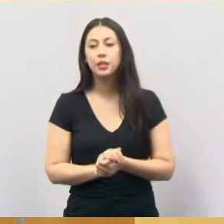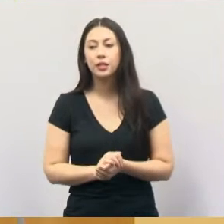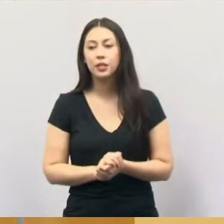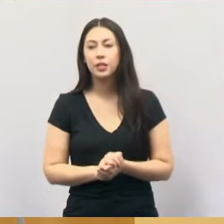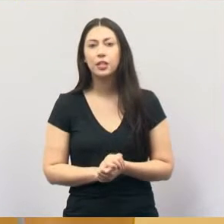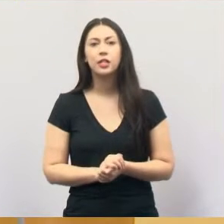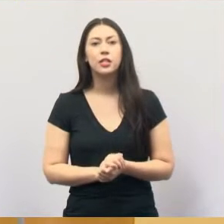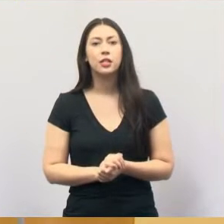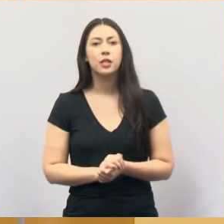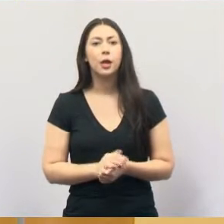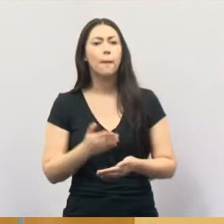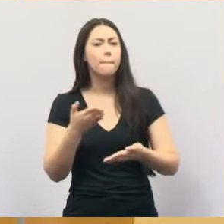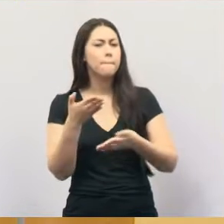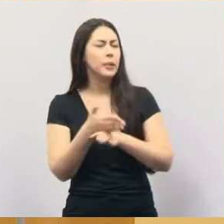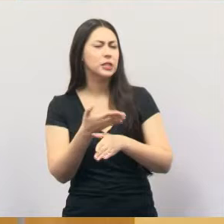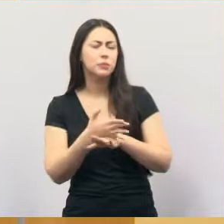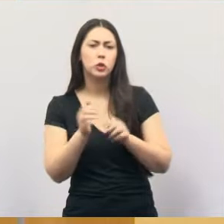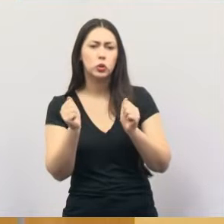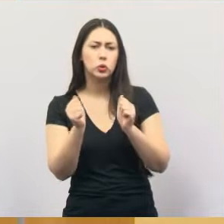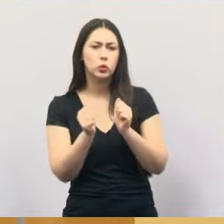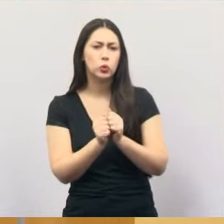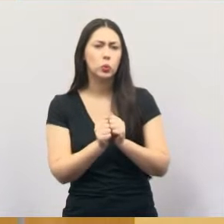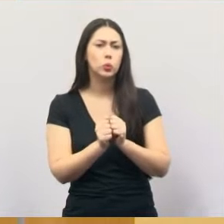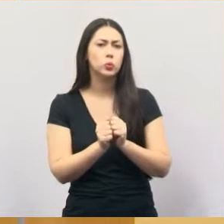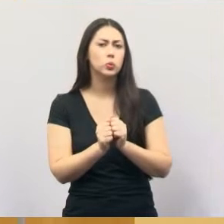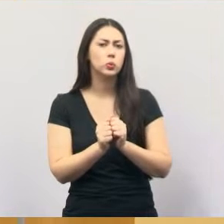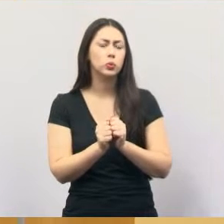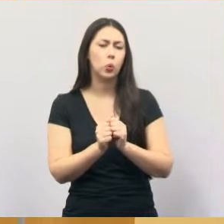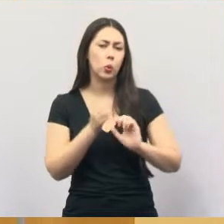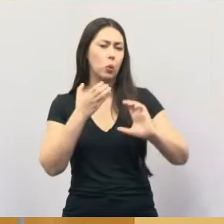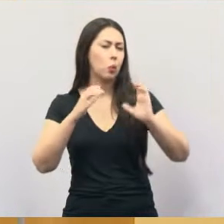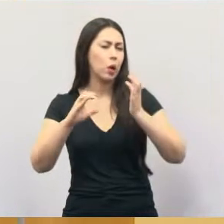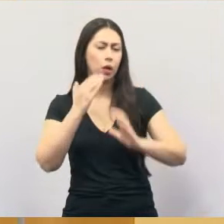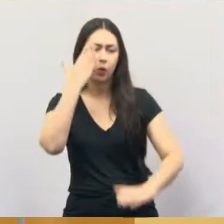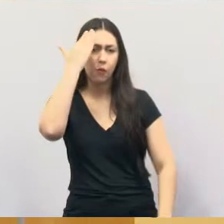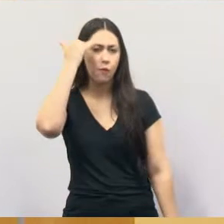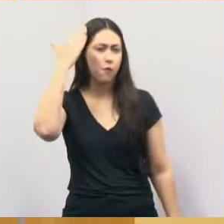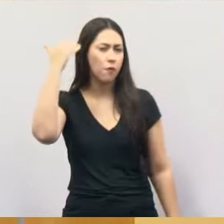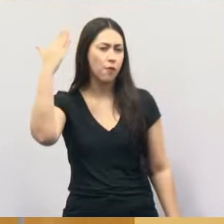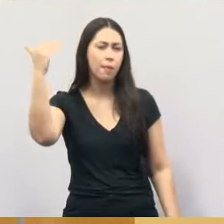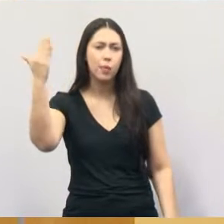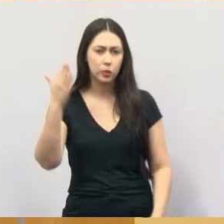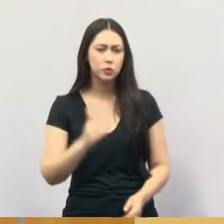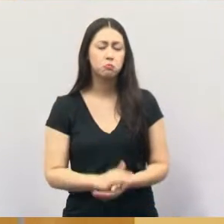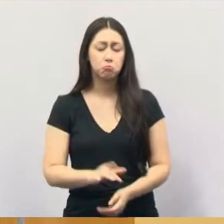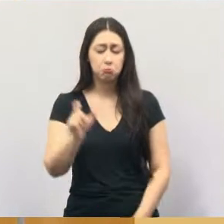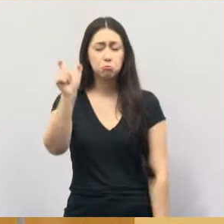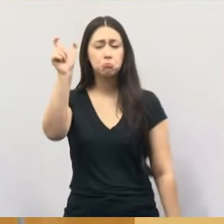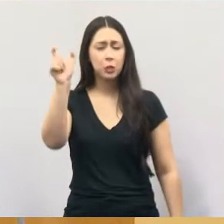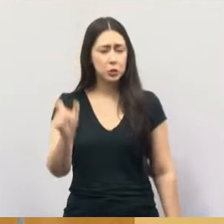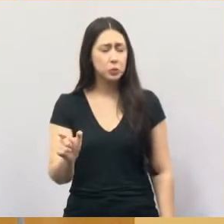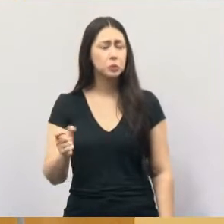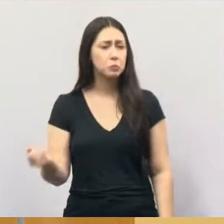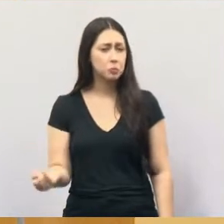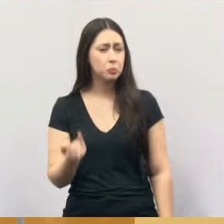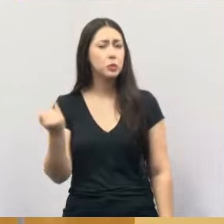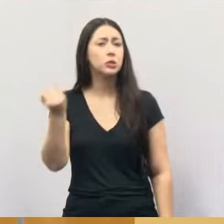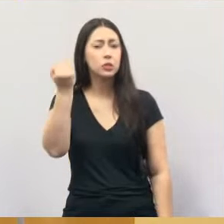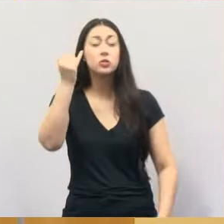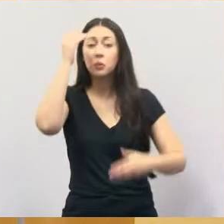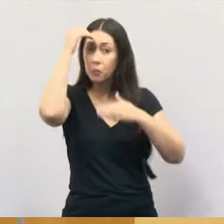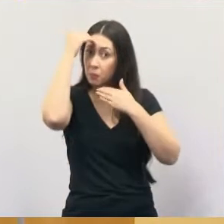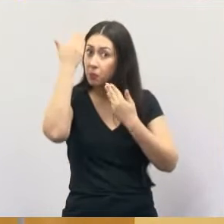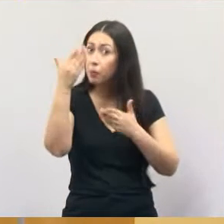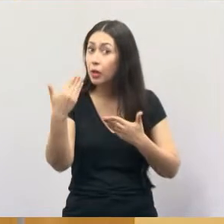mais famosas estrelas da MPB aí no Brasil. Uma grande figura compareceu aqui, foi uma